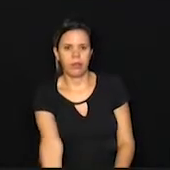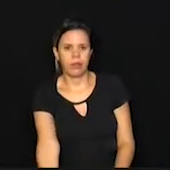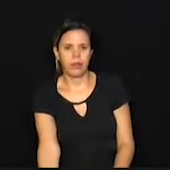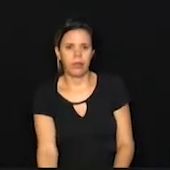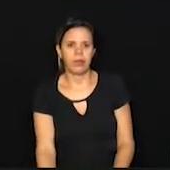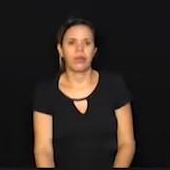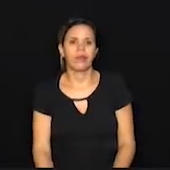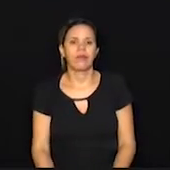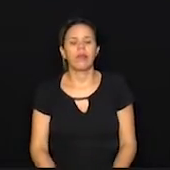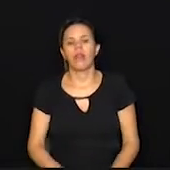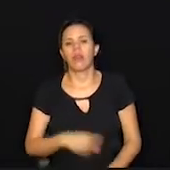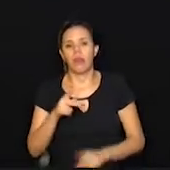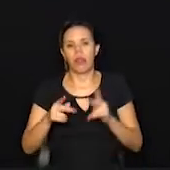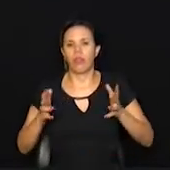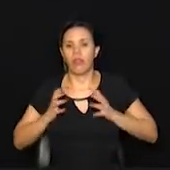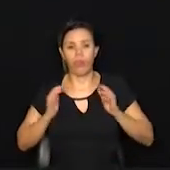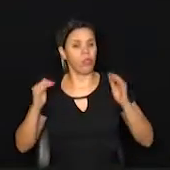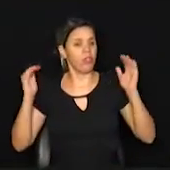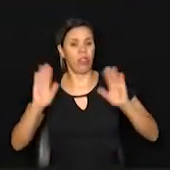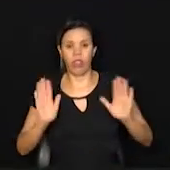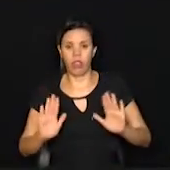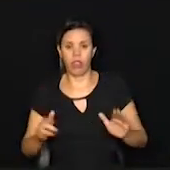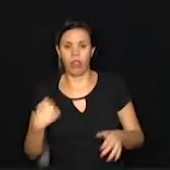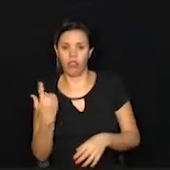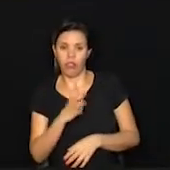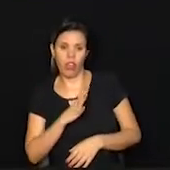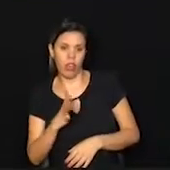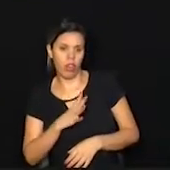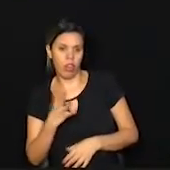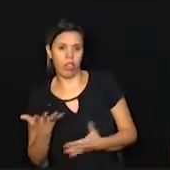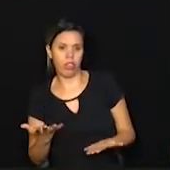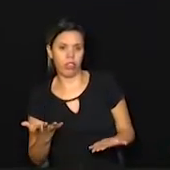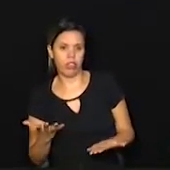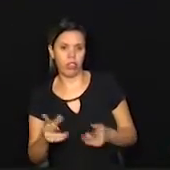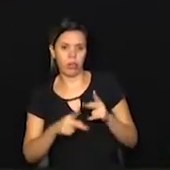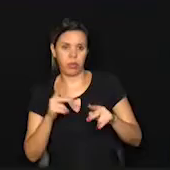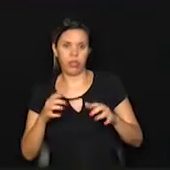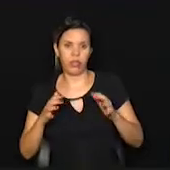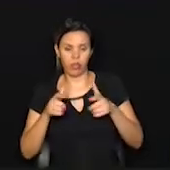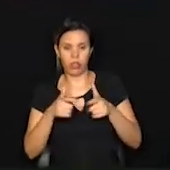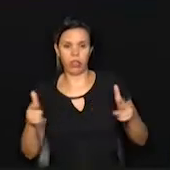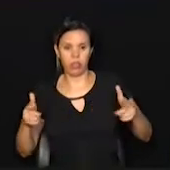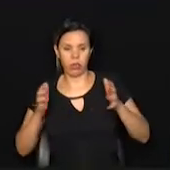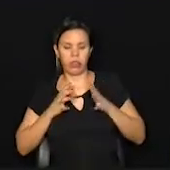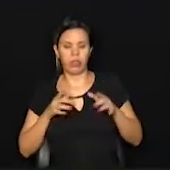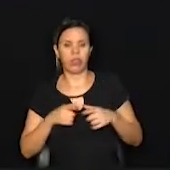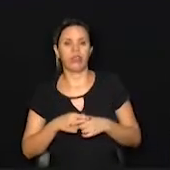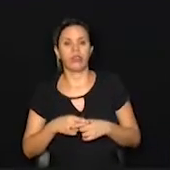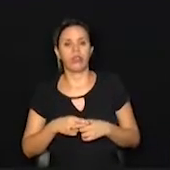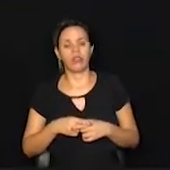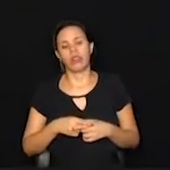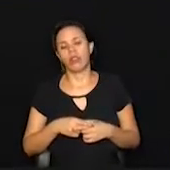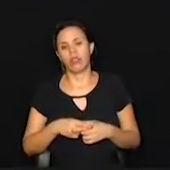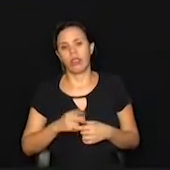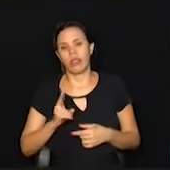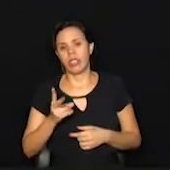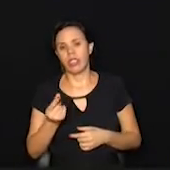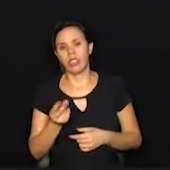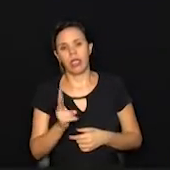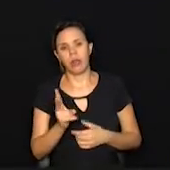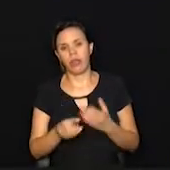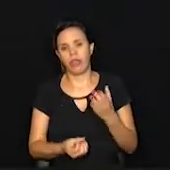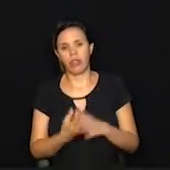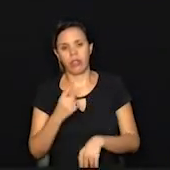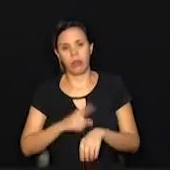instituições de Elite se a gente não tiver coragem de enfrentar a classe dominante brasileira e o imperialismo vai ser o tempo todo assim